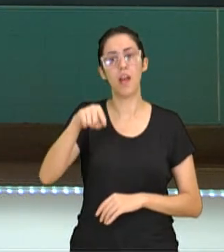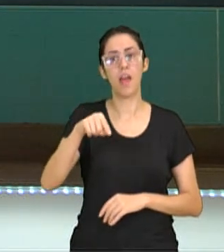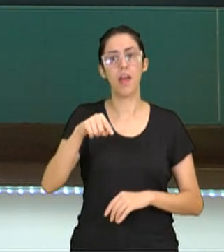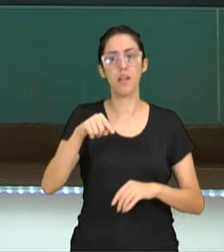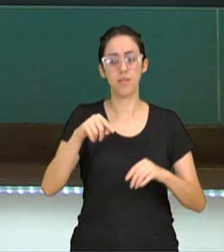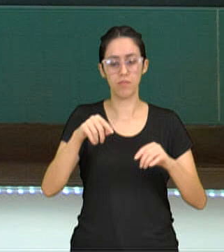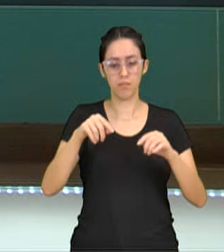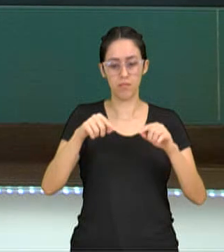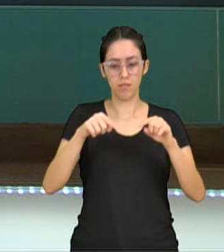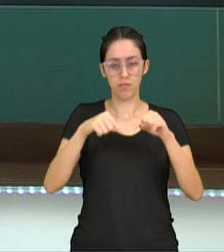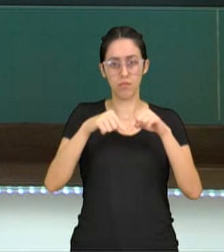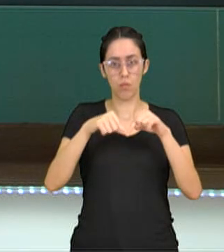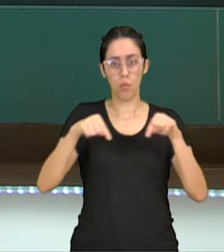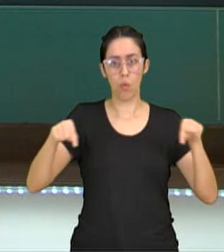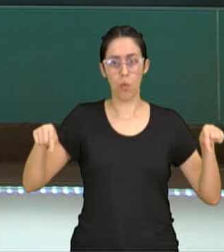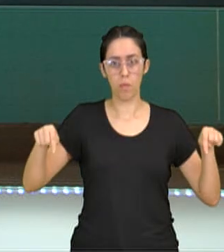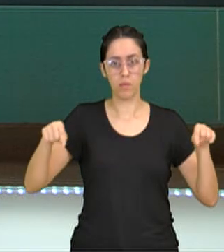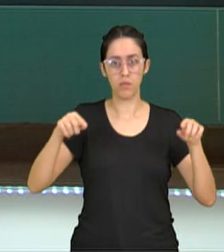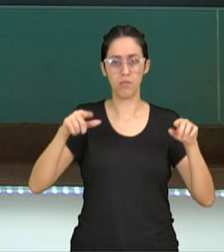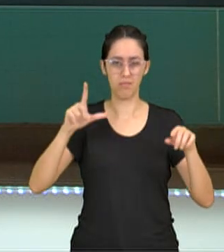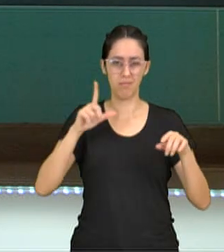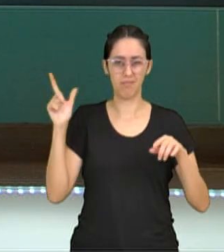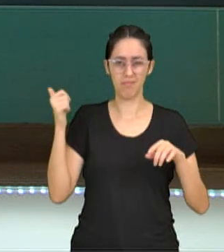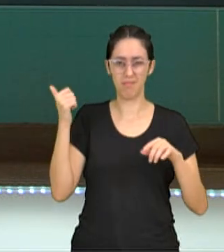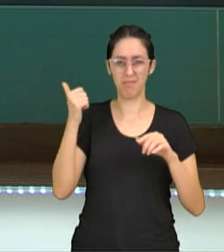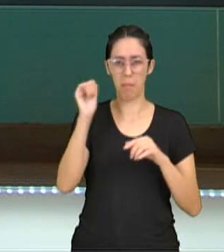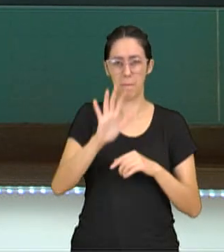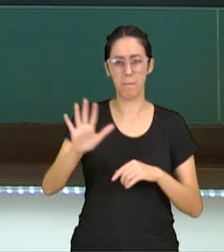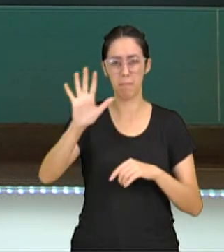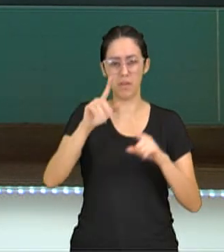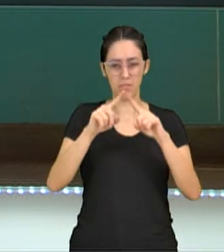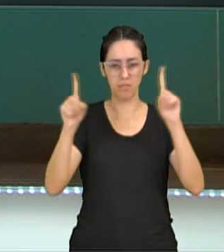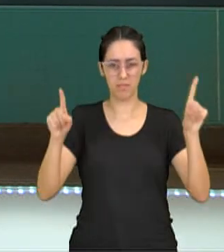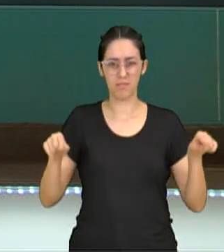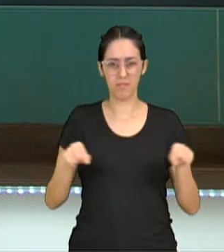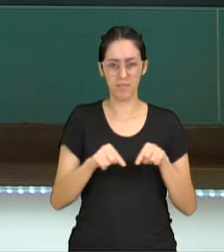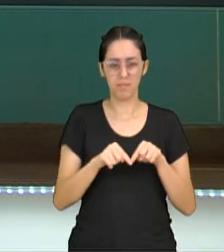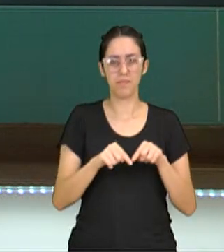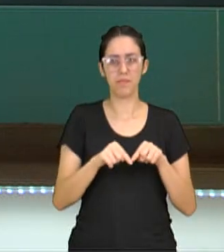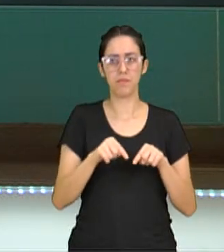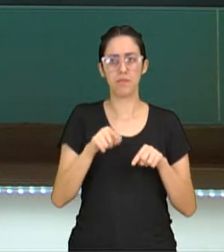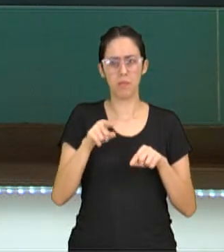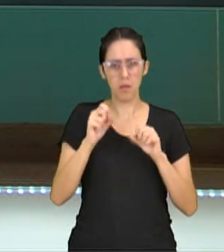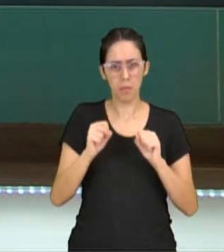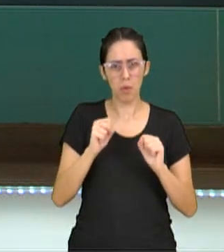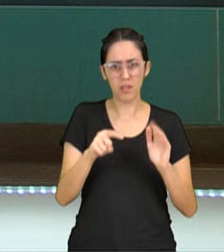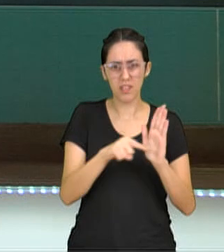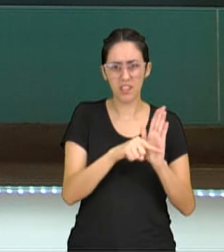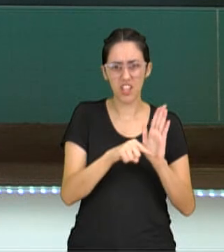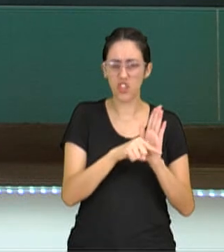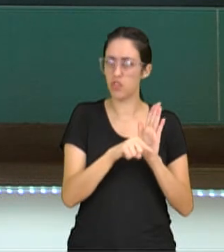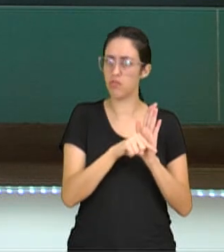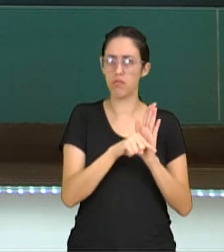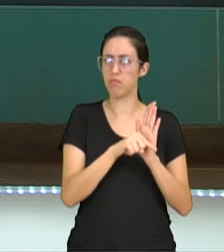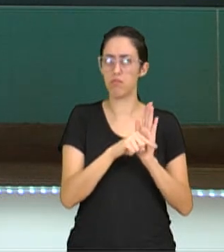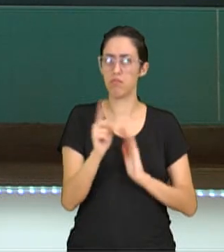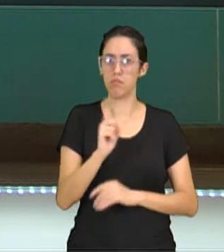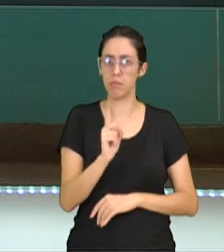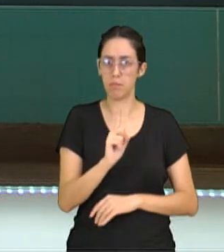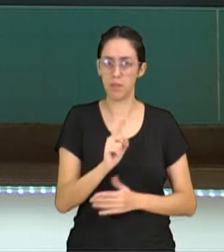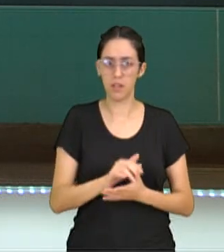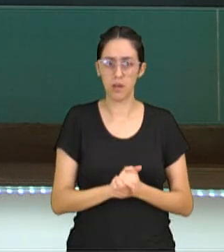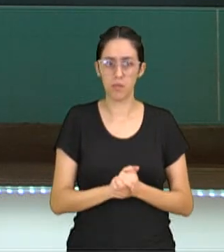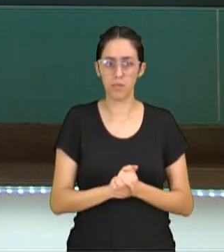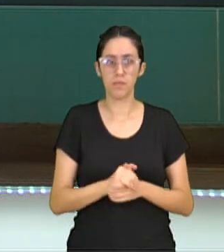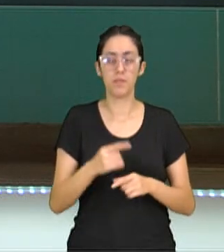do terreno. Comprimento pode ser negativo? Não faz sentido, né? Então, a gente não considera aquele x igual a 22, ó,